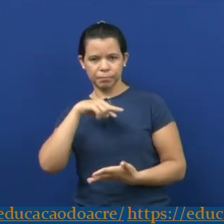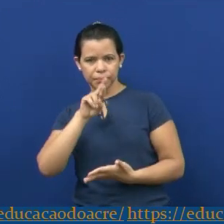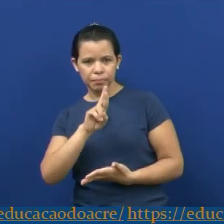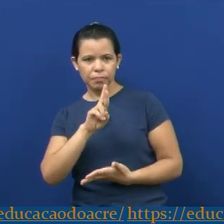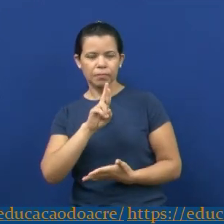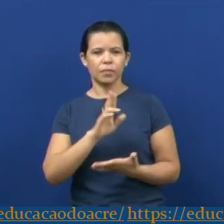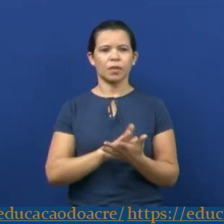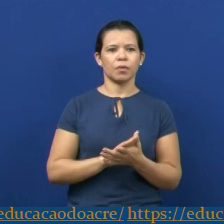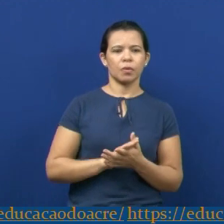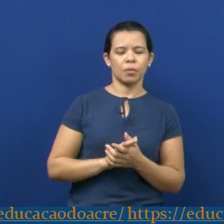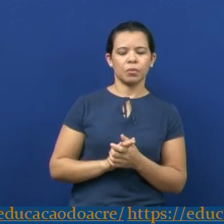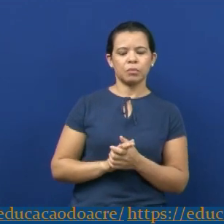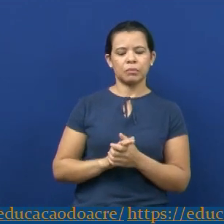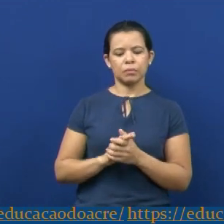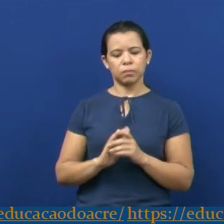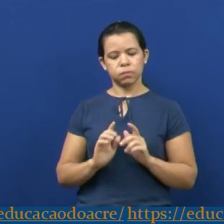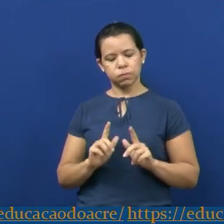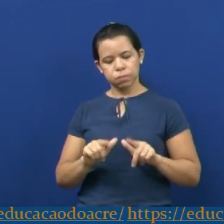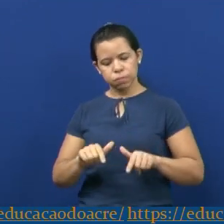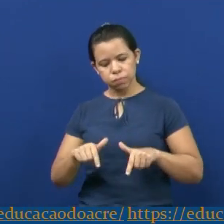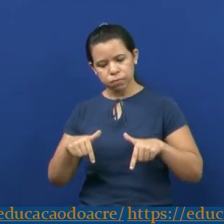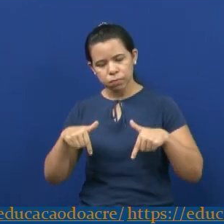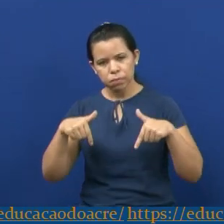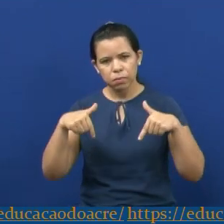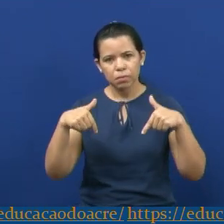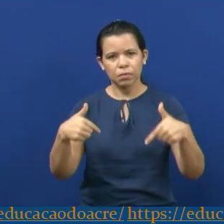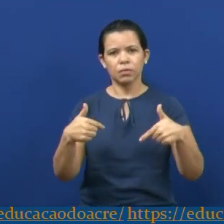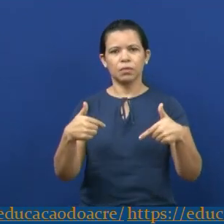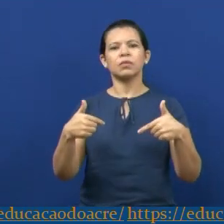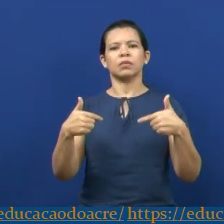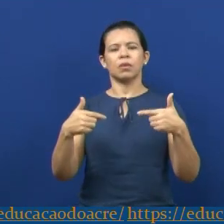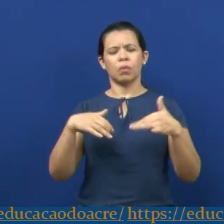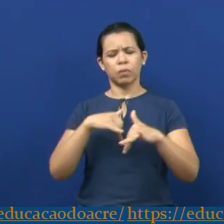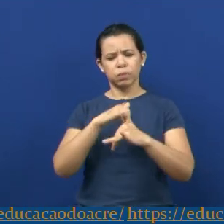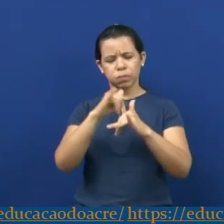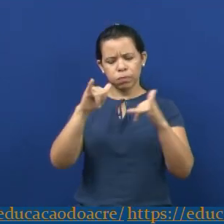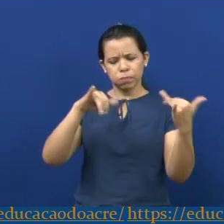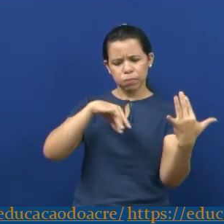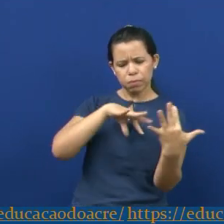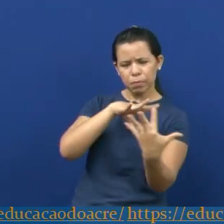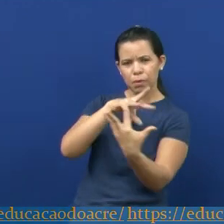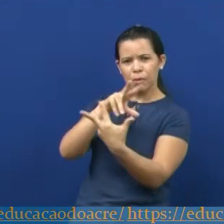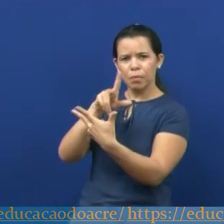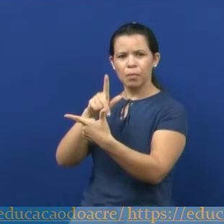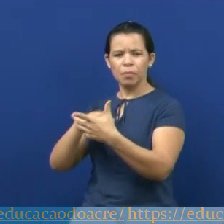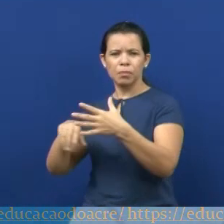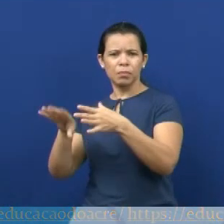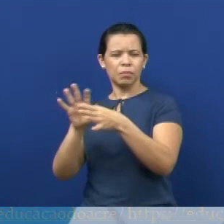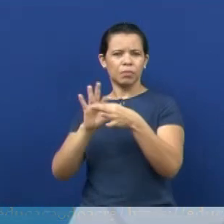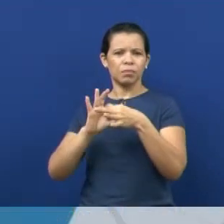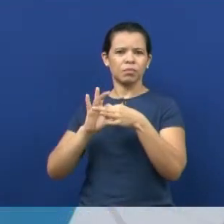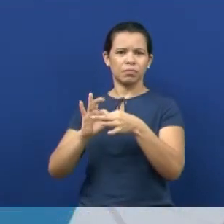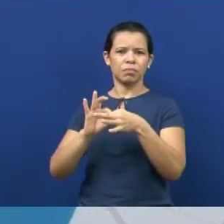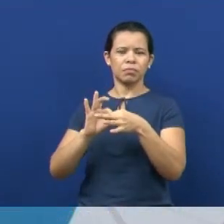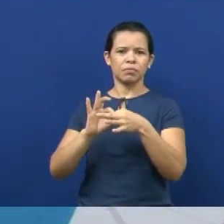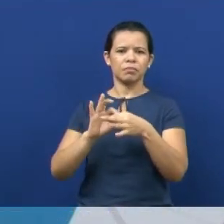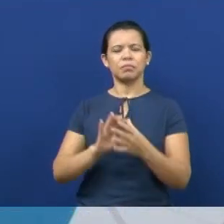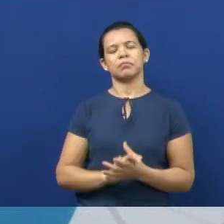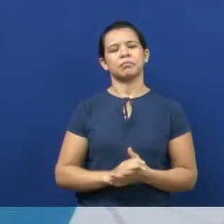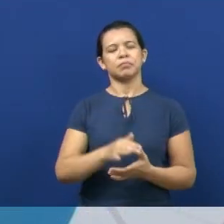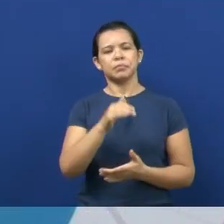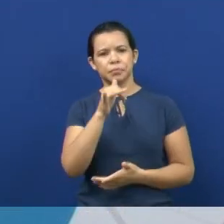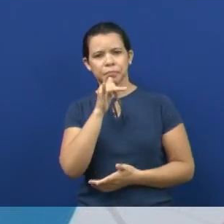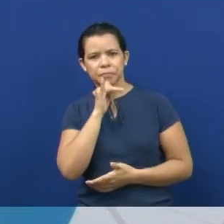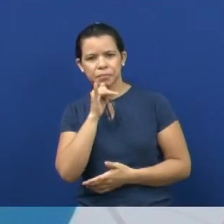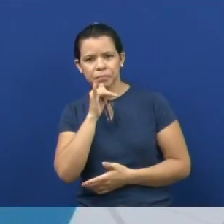união, fazer com que a religião ela possa ser algo universal em todo mundo, né? No caso do catolicismo, você vai ver que